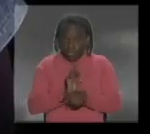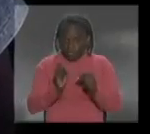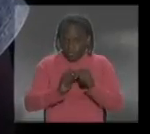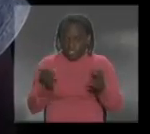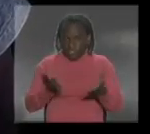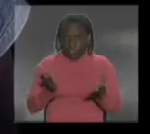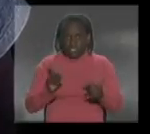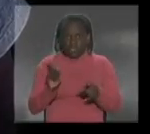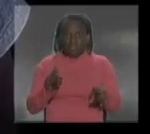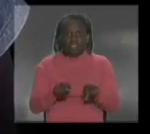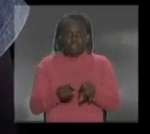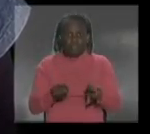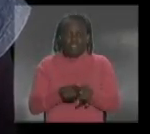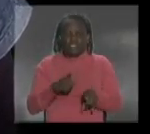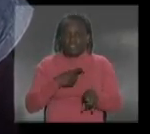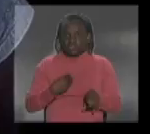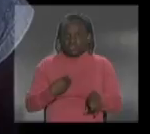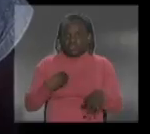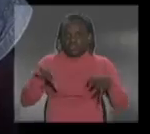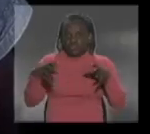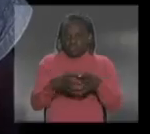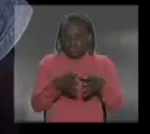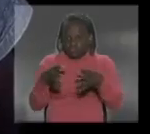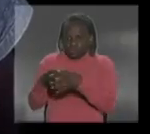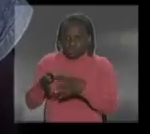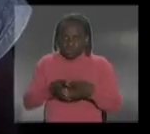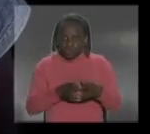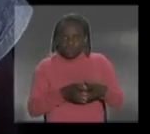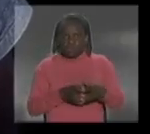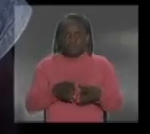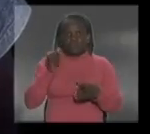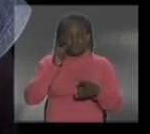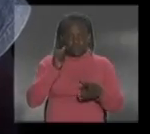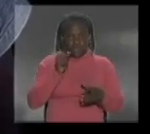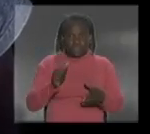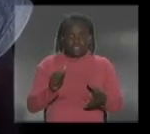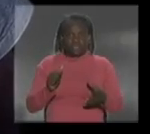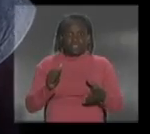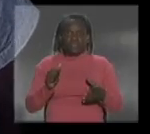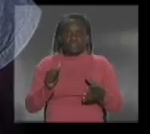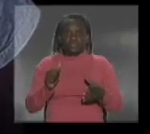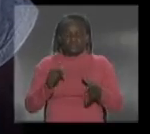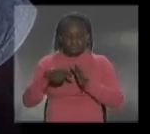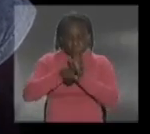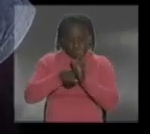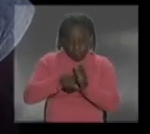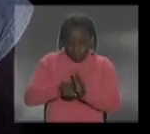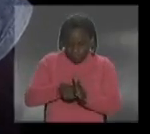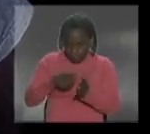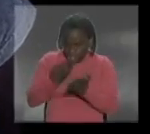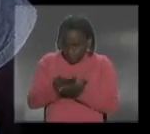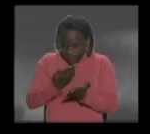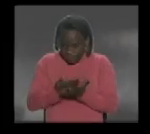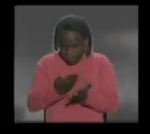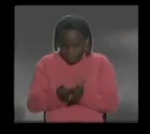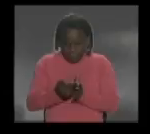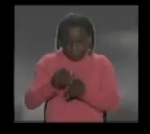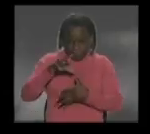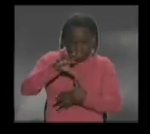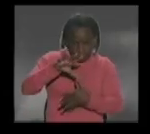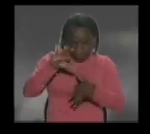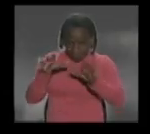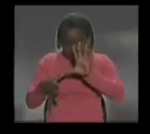sendo feitos. Existem aí grupos coletivos de mulheres que se pesquisam, se